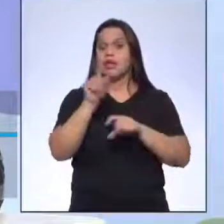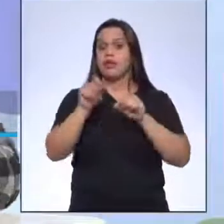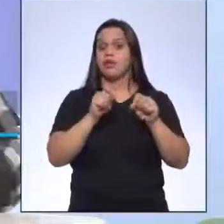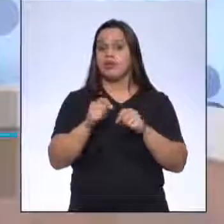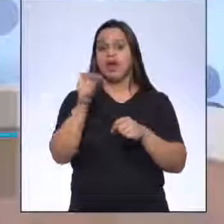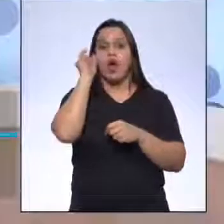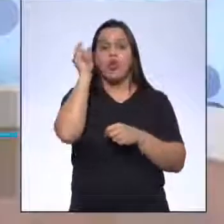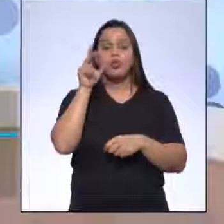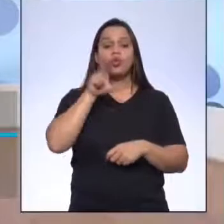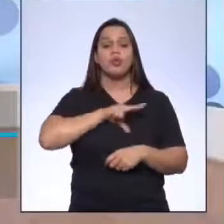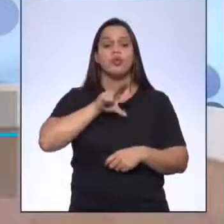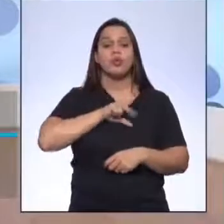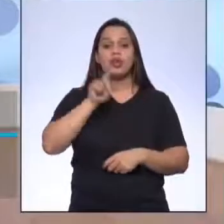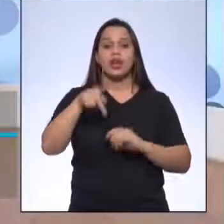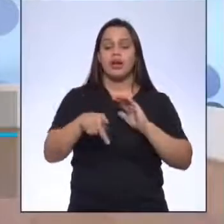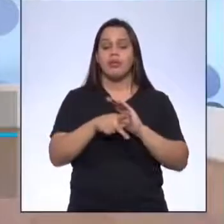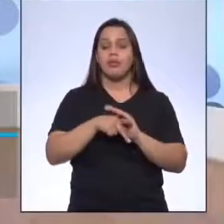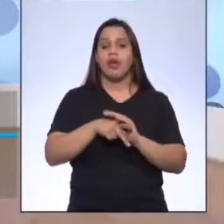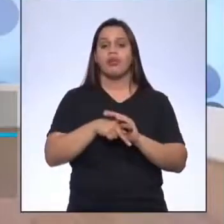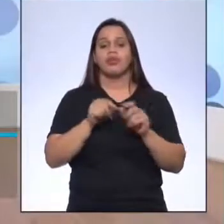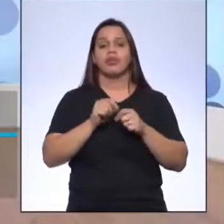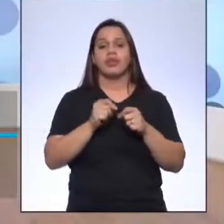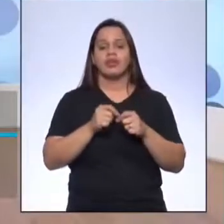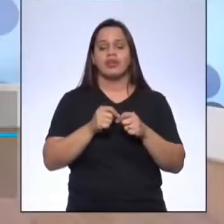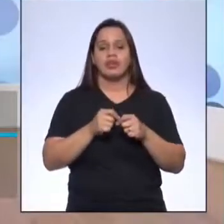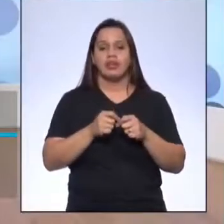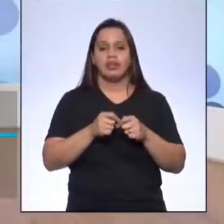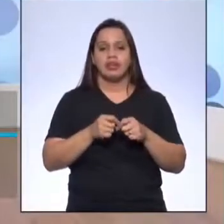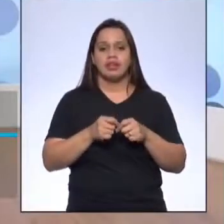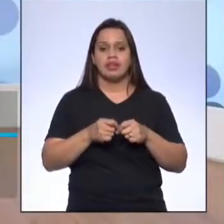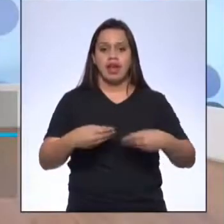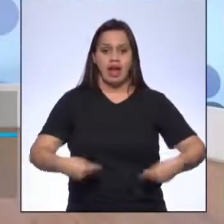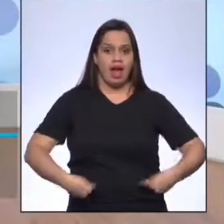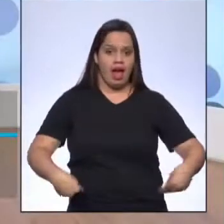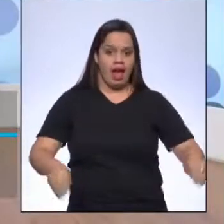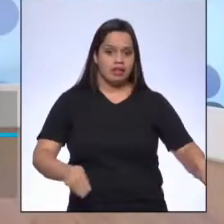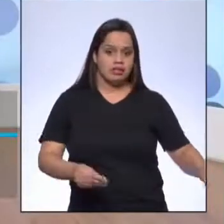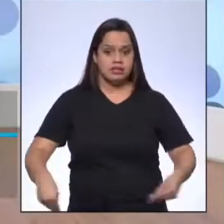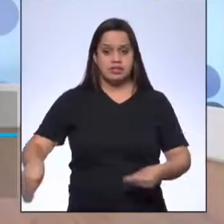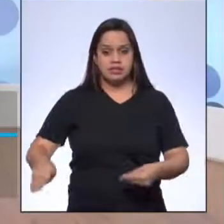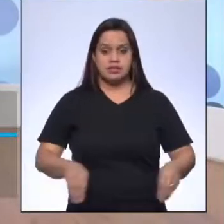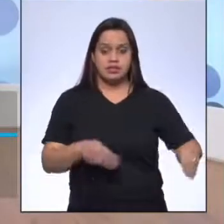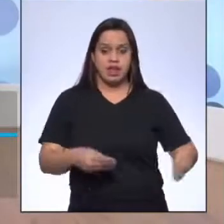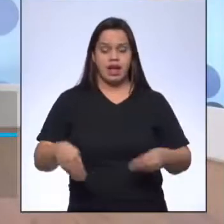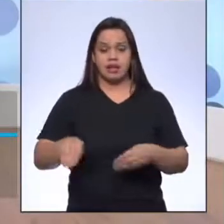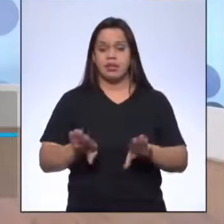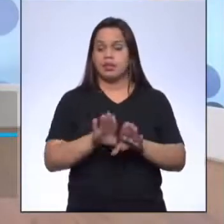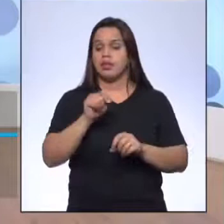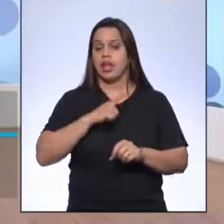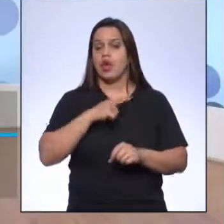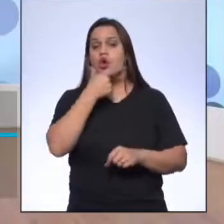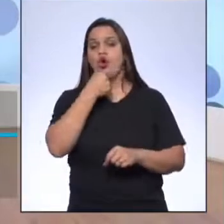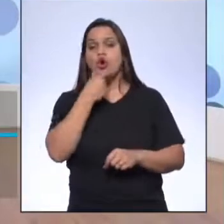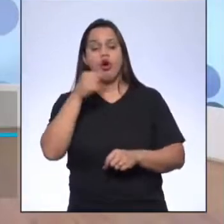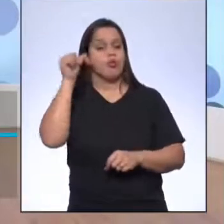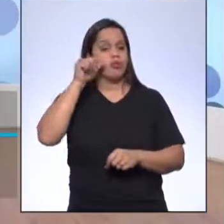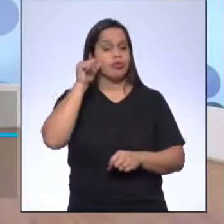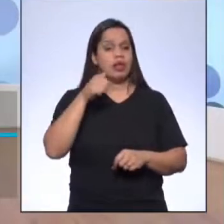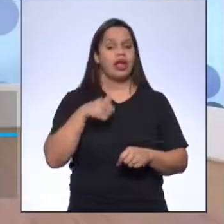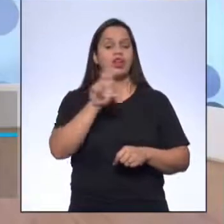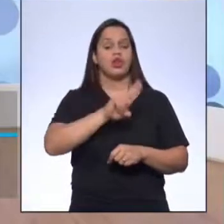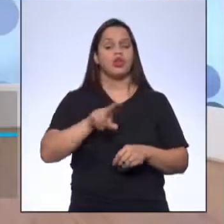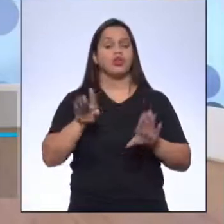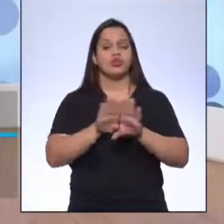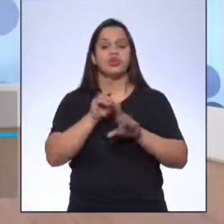a questão do gingado das saias. Né? Geralmente as mulheres, né, são mulheres, né, homens e mulheres, e eles se vestem,